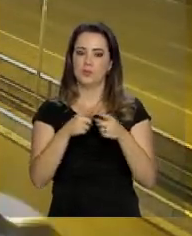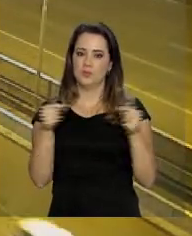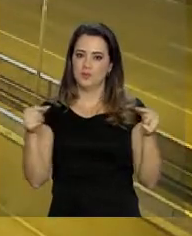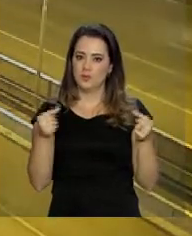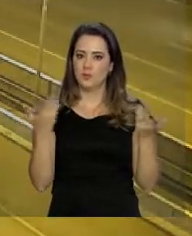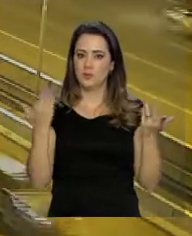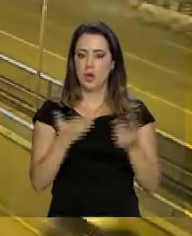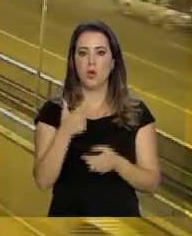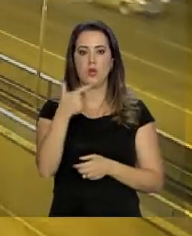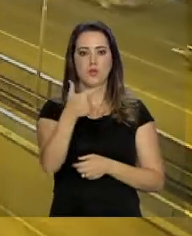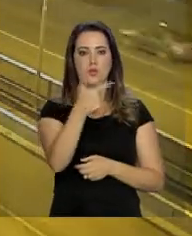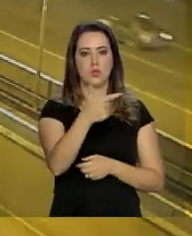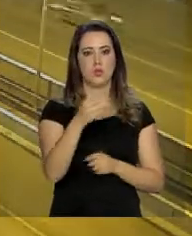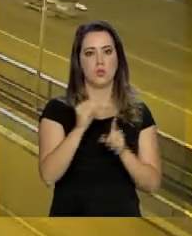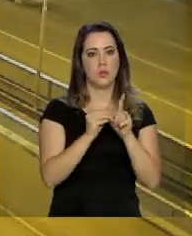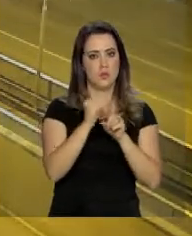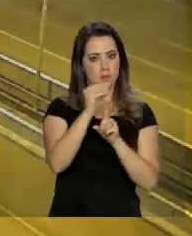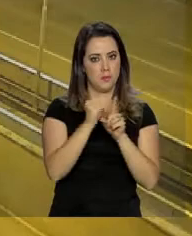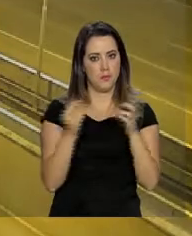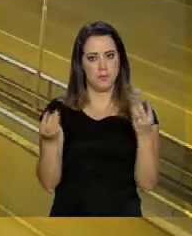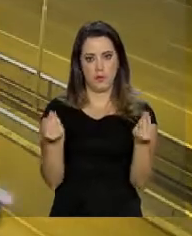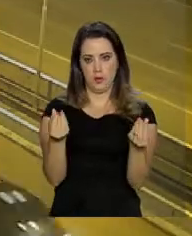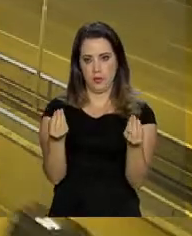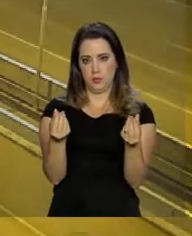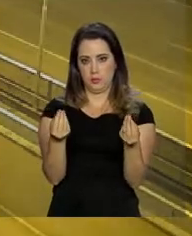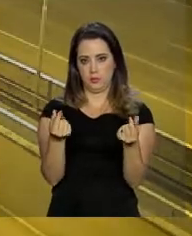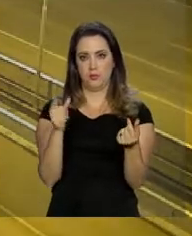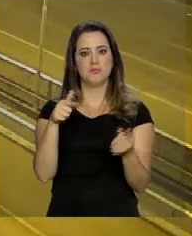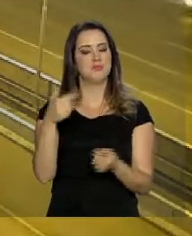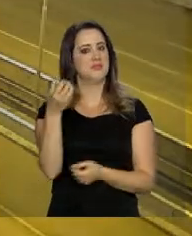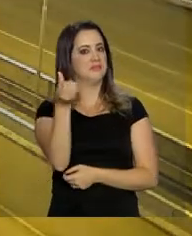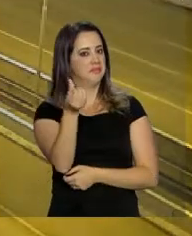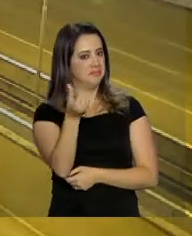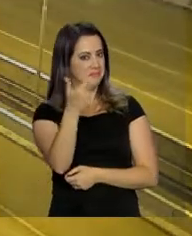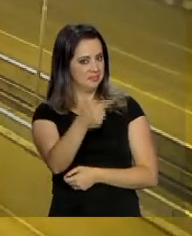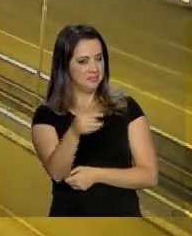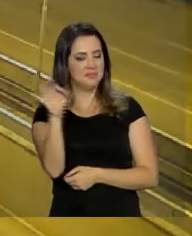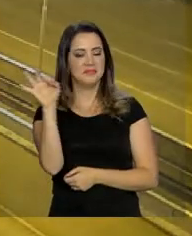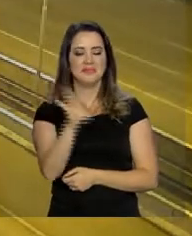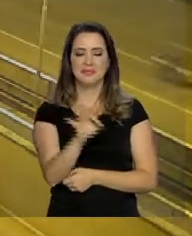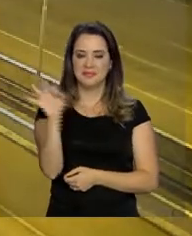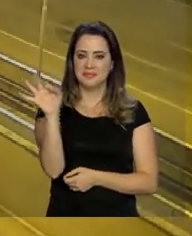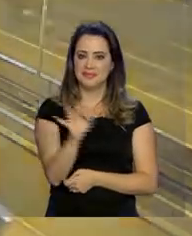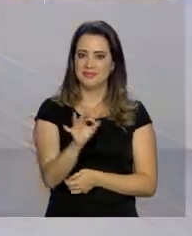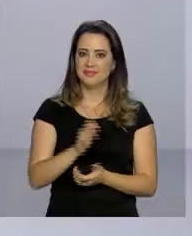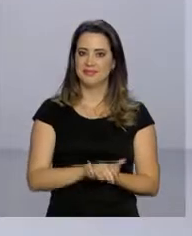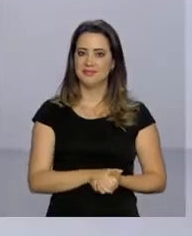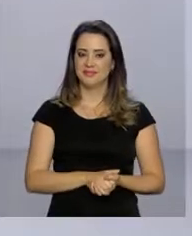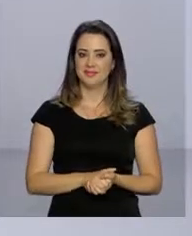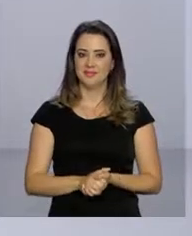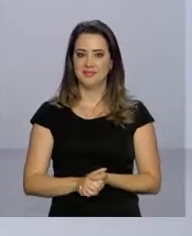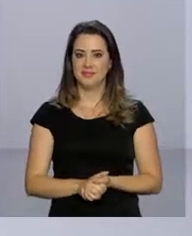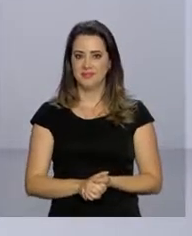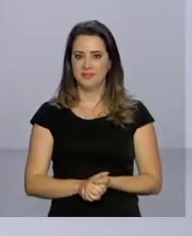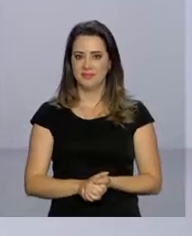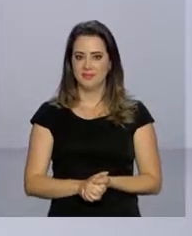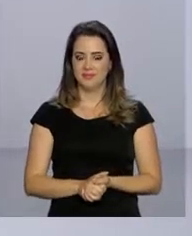neste momento faz 22 graus ea umidade relativa do ar está em 62 por cento